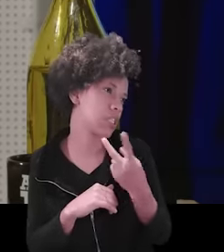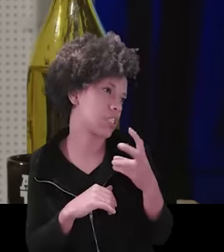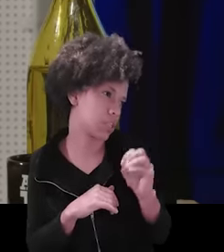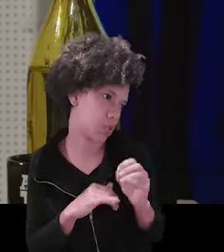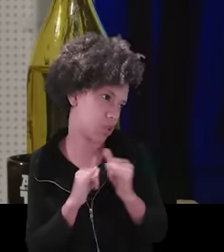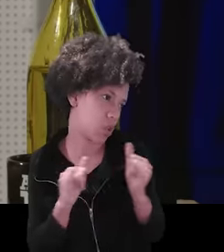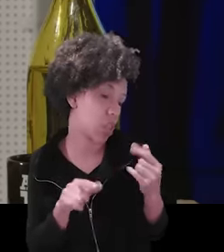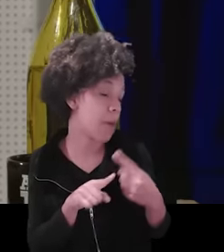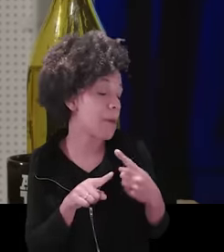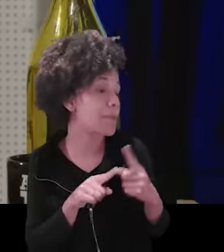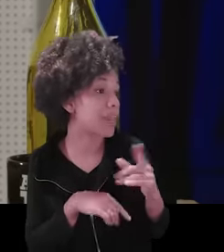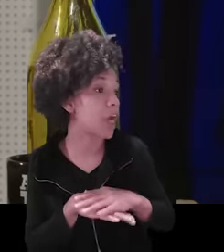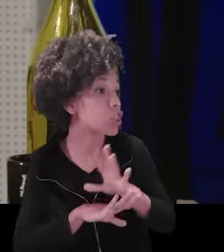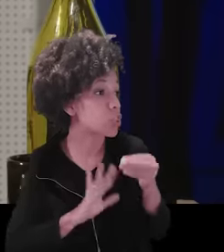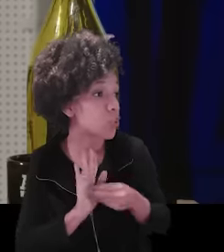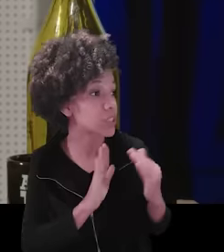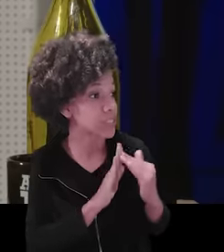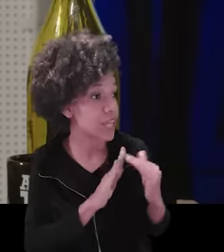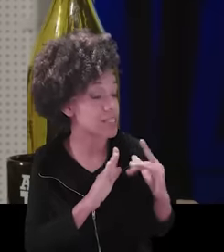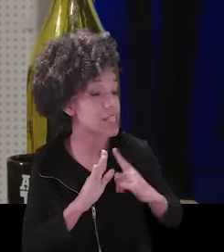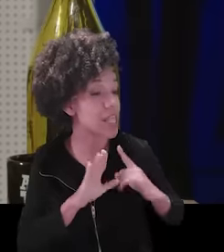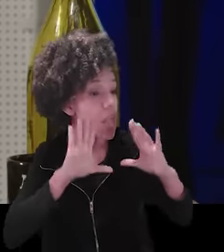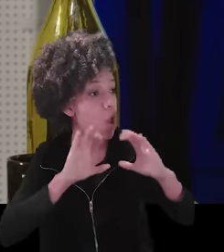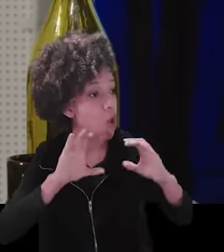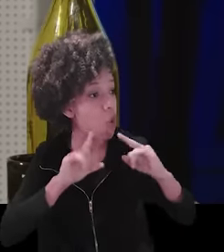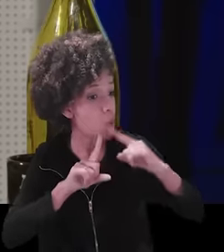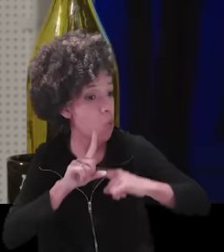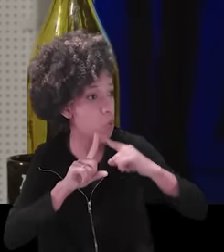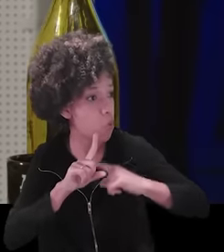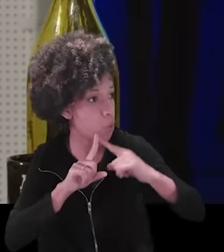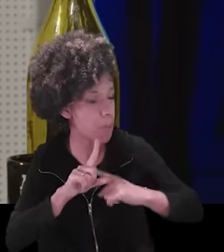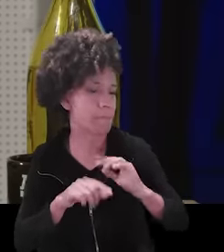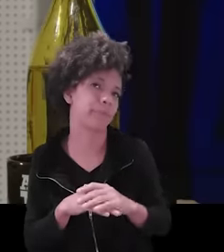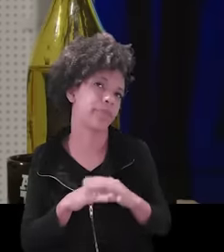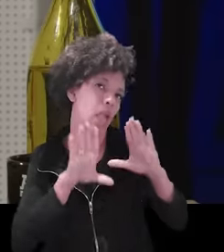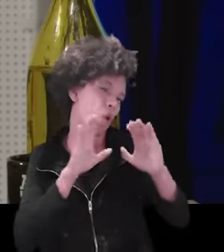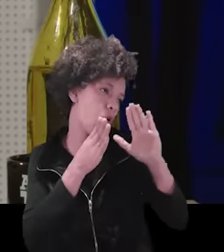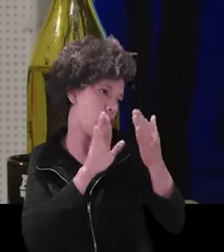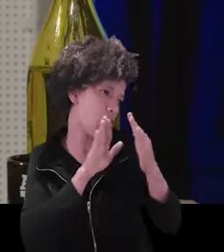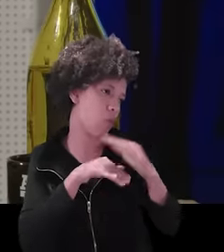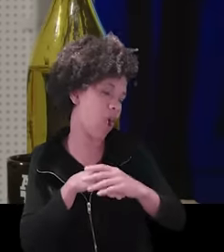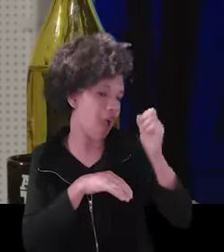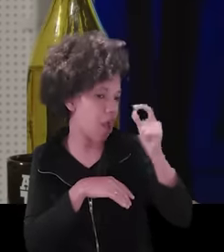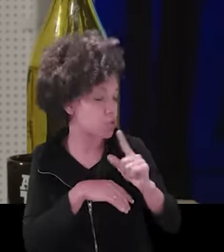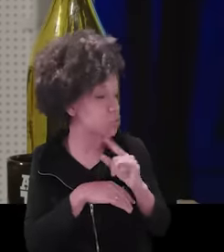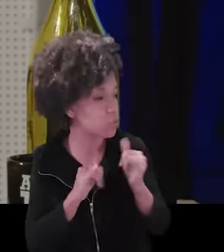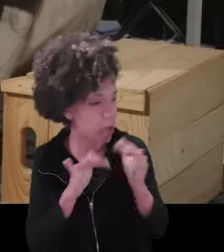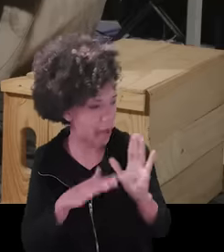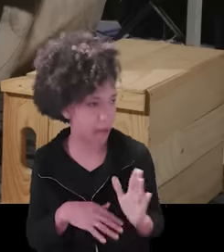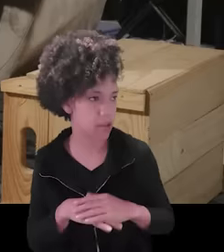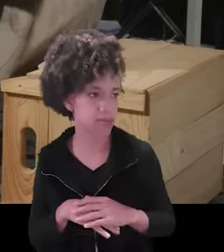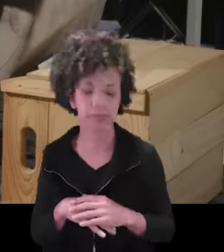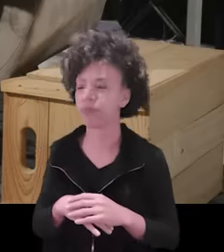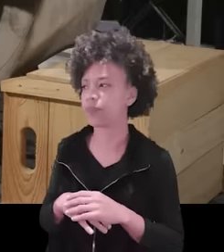dar um 150 de luz porque lá todas as casas têm ar-condicionado central e mesmo com ar condicionado Central A luz não fica